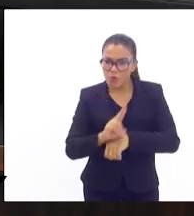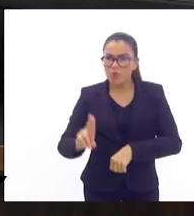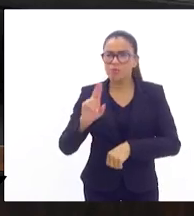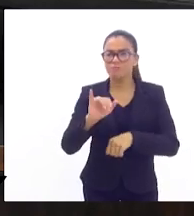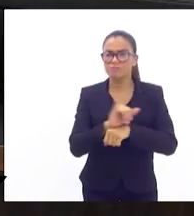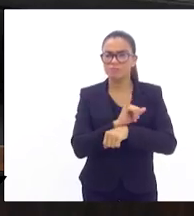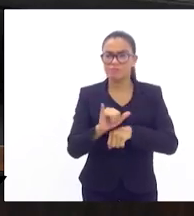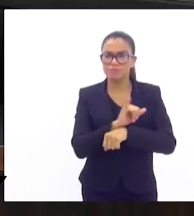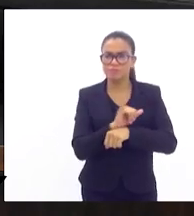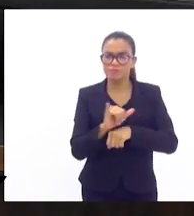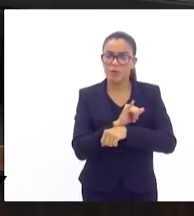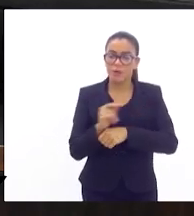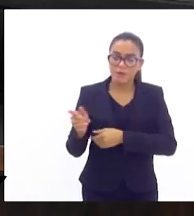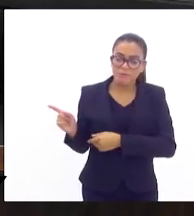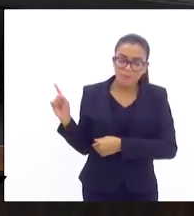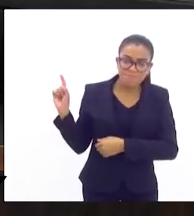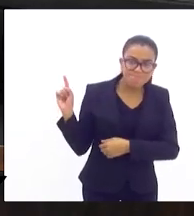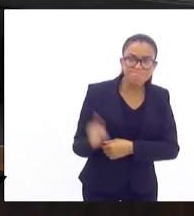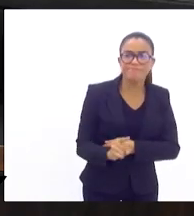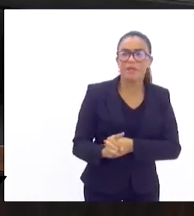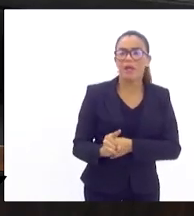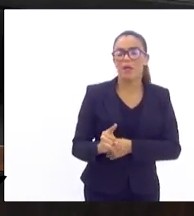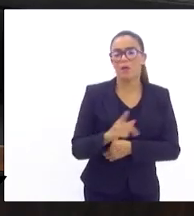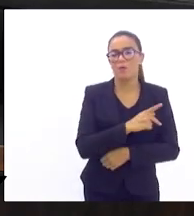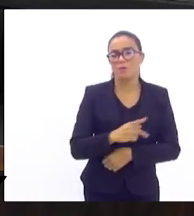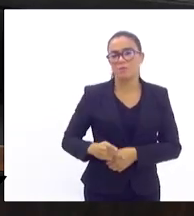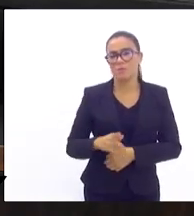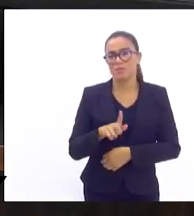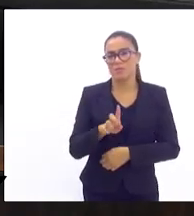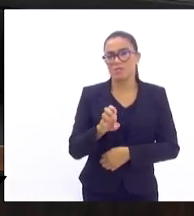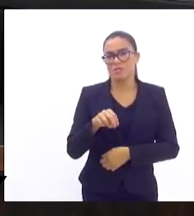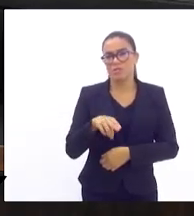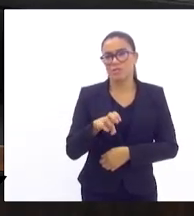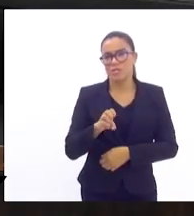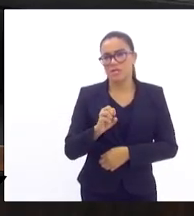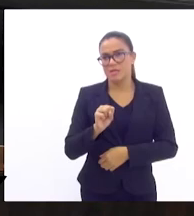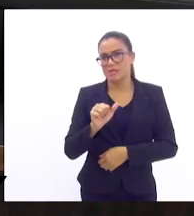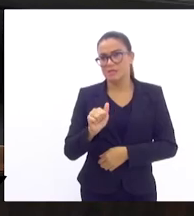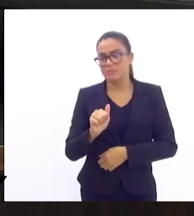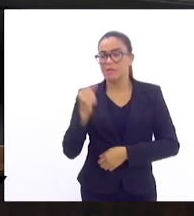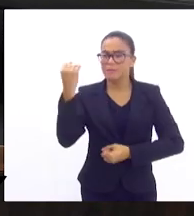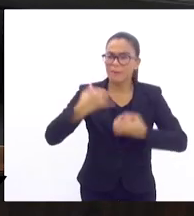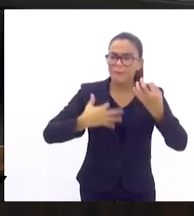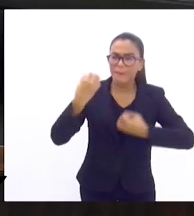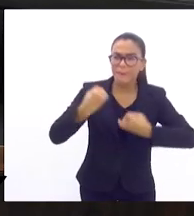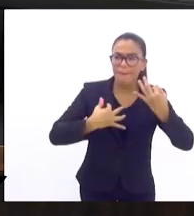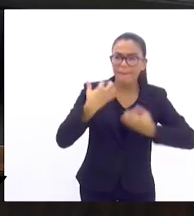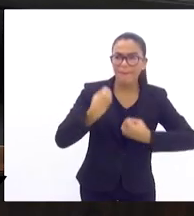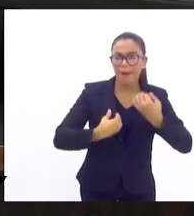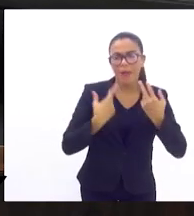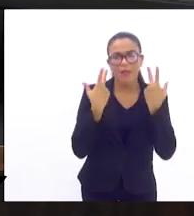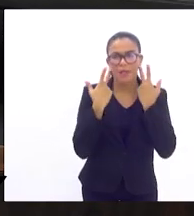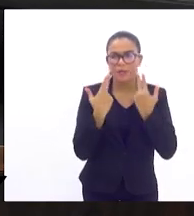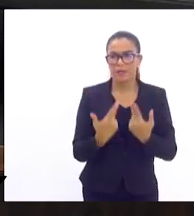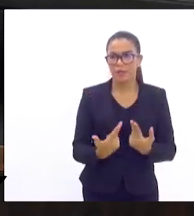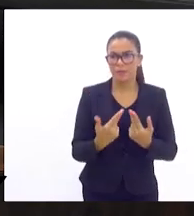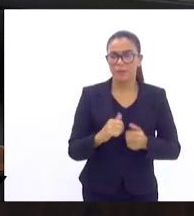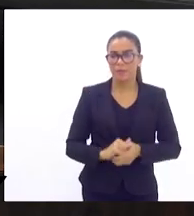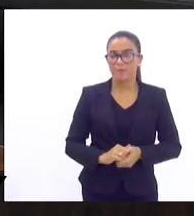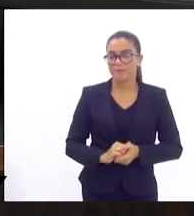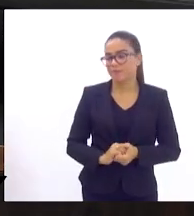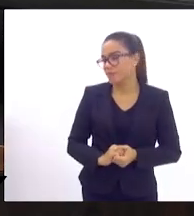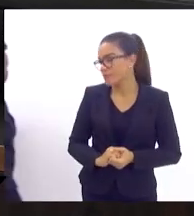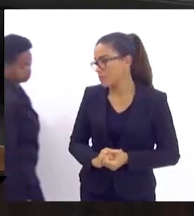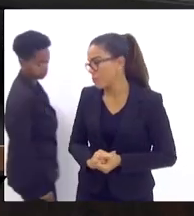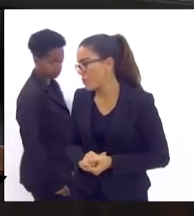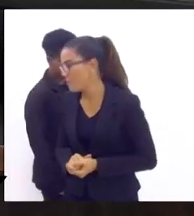poder convocar o presidente da Genersa, que ele esteja aqui presente para prestar os devidos esclarecimentos que a gente tem, que é normal. Eu quero,